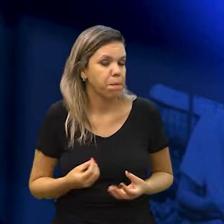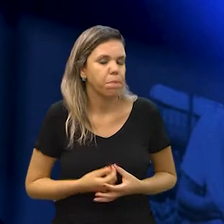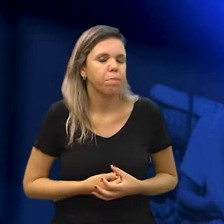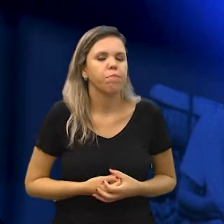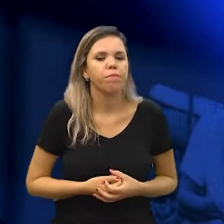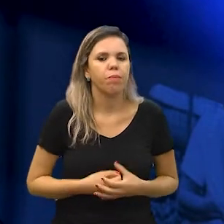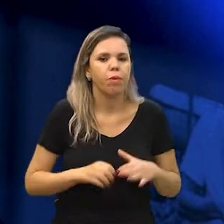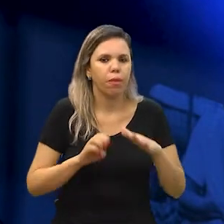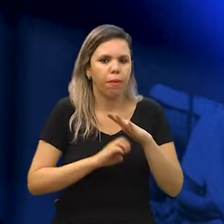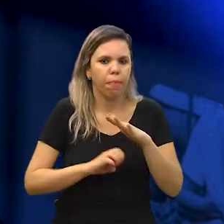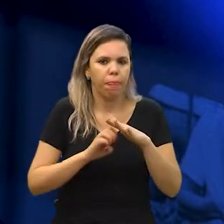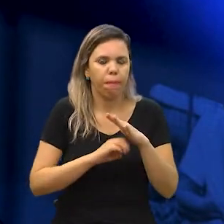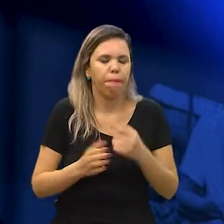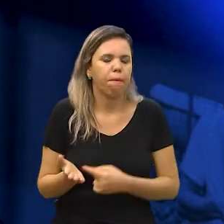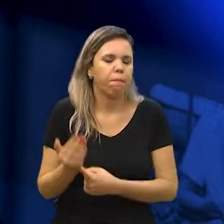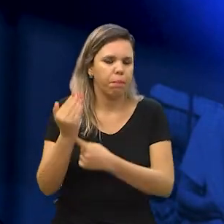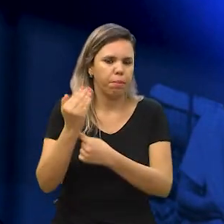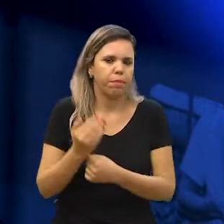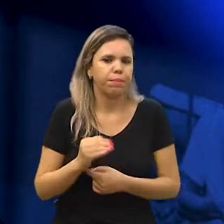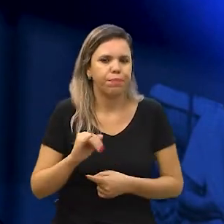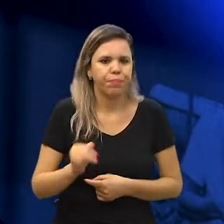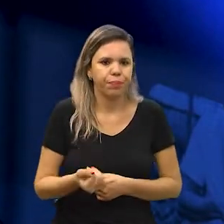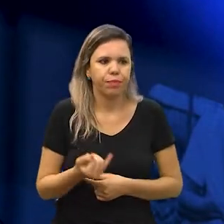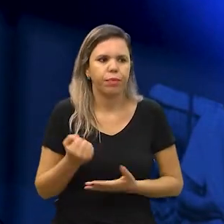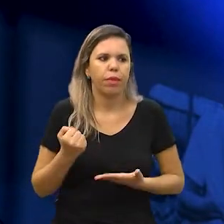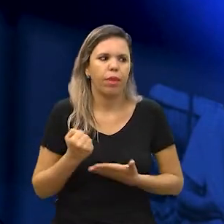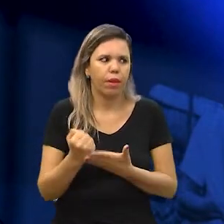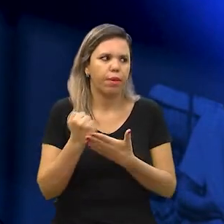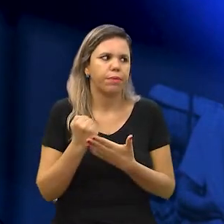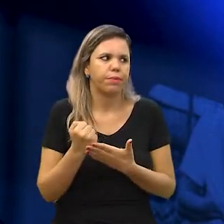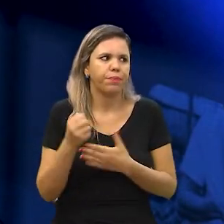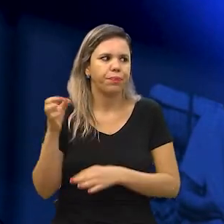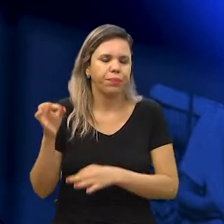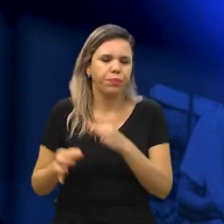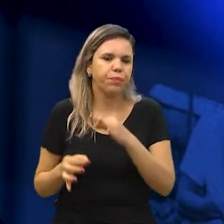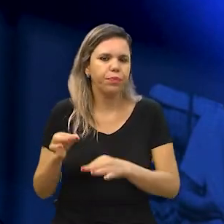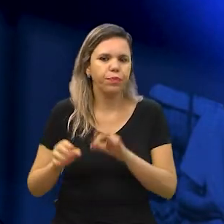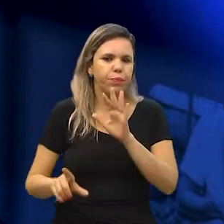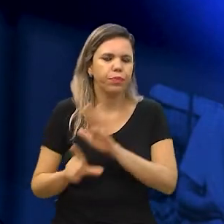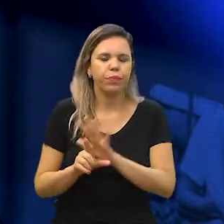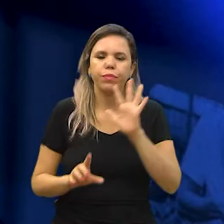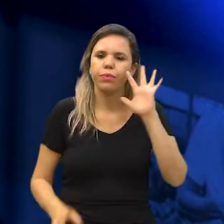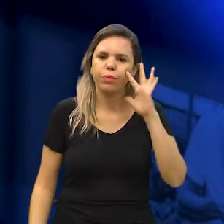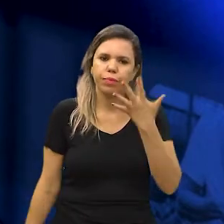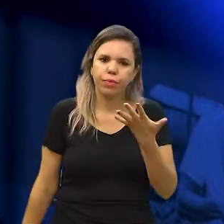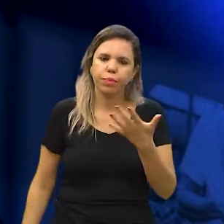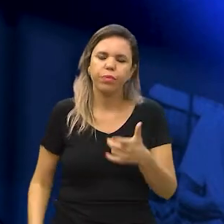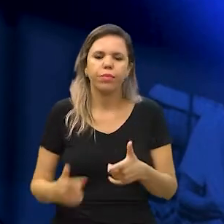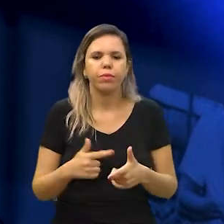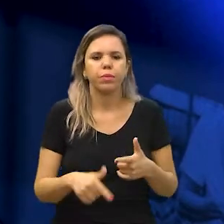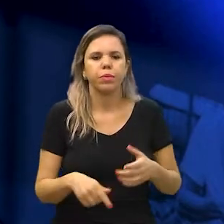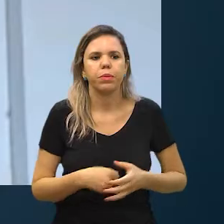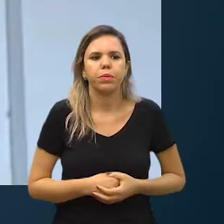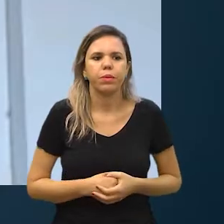do que empresas que usam tecnologia para assessorar o mundo jurídico, né, e resolver questões e problemas jurídicos. Mas é